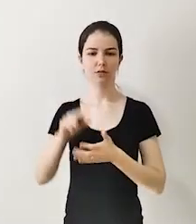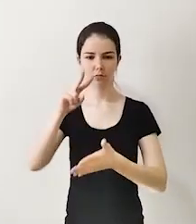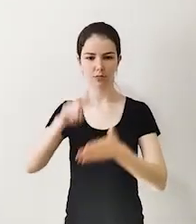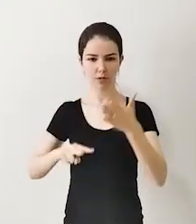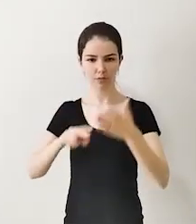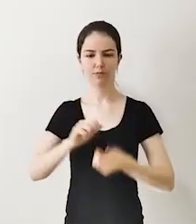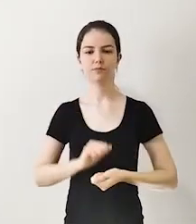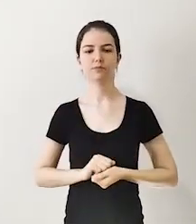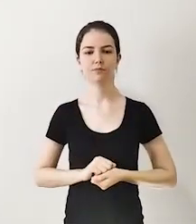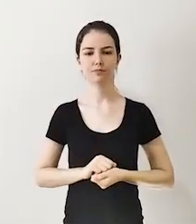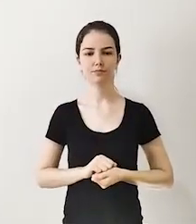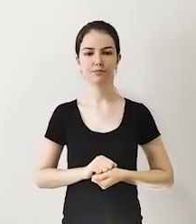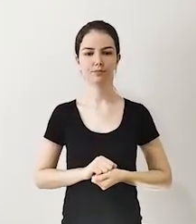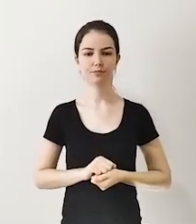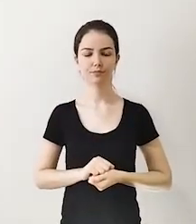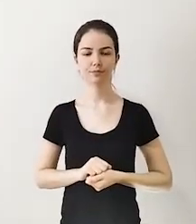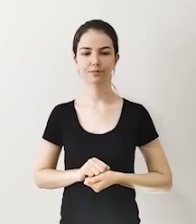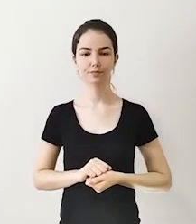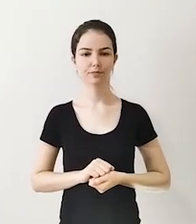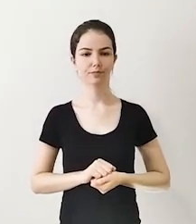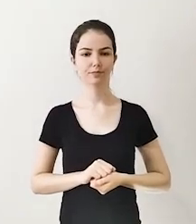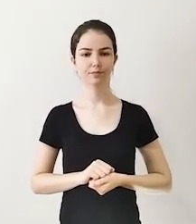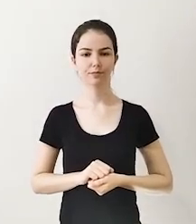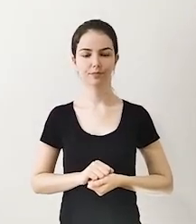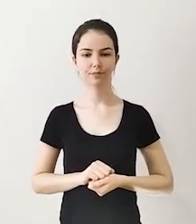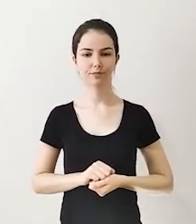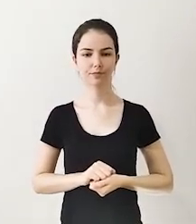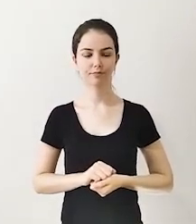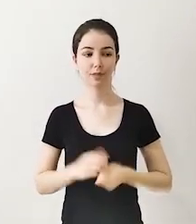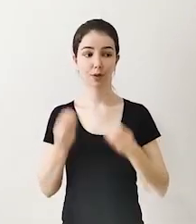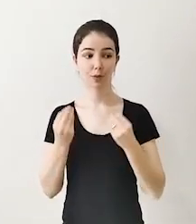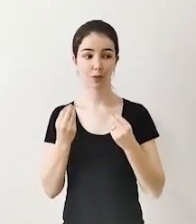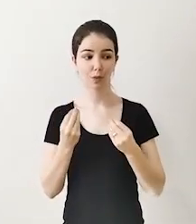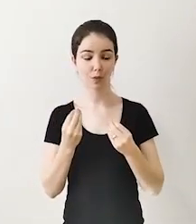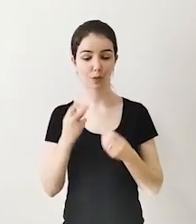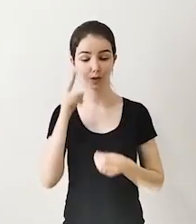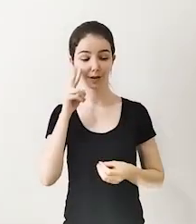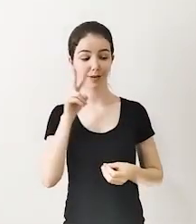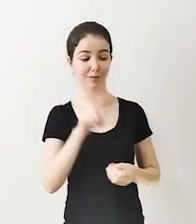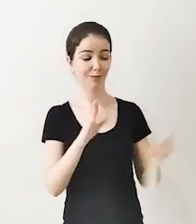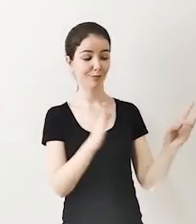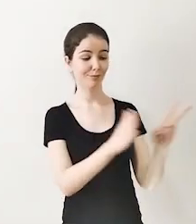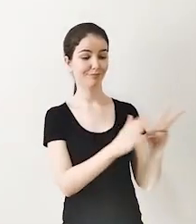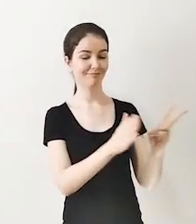de bons rostos e bons narizes, bem feitos. Olha a maneira como esse cara descrevia os indígenas.